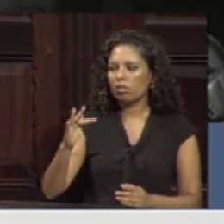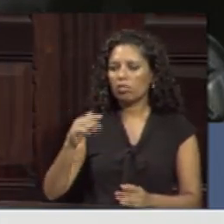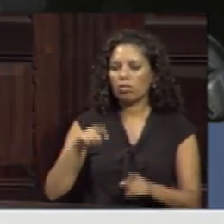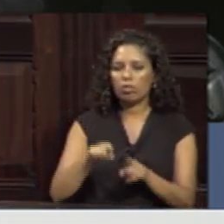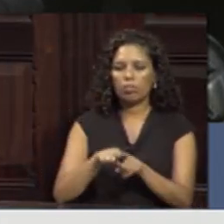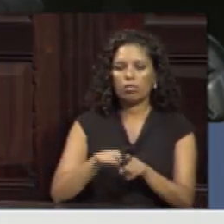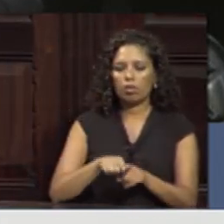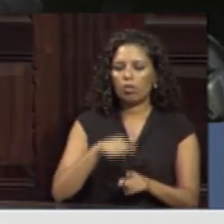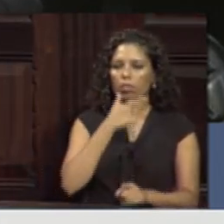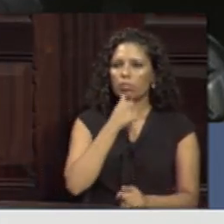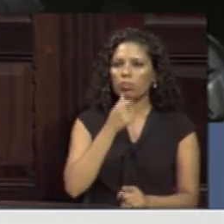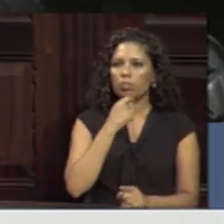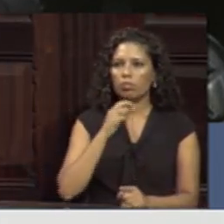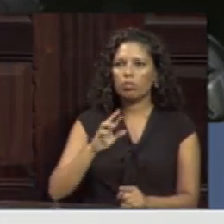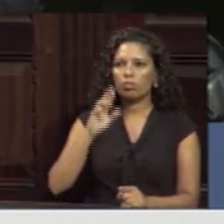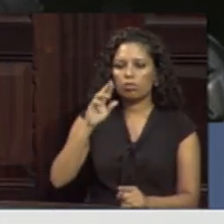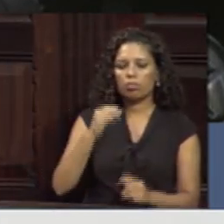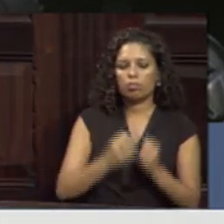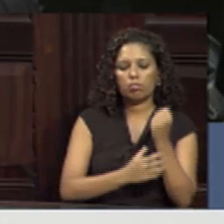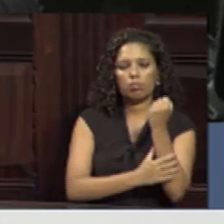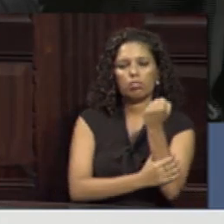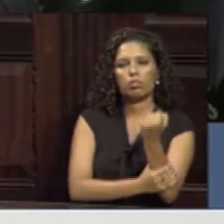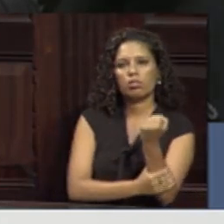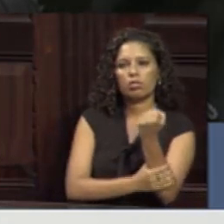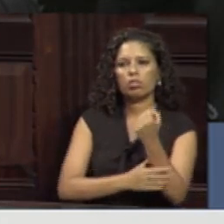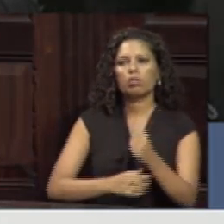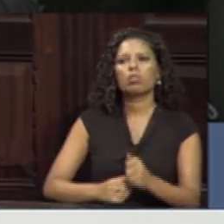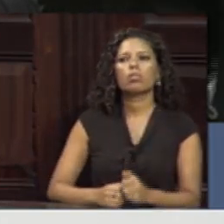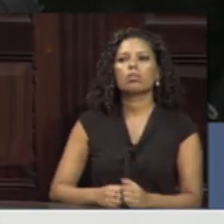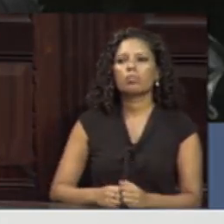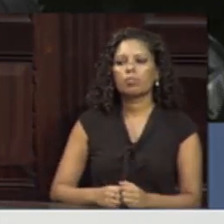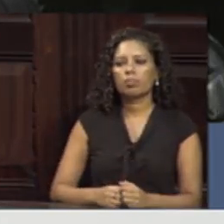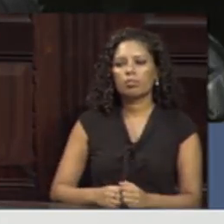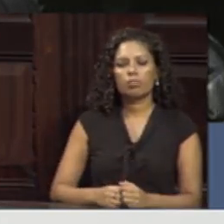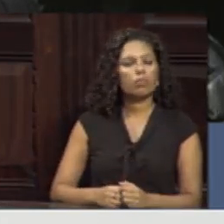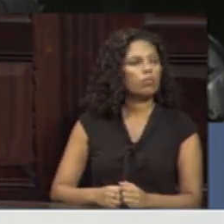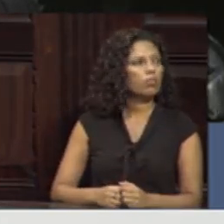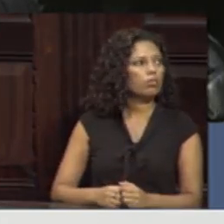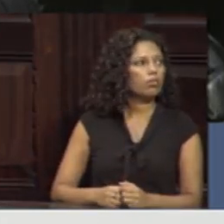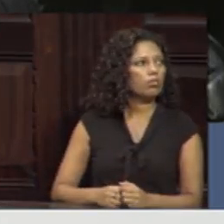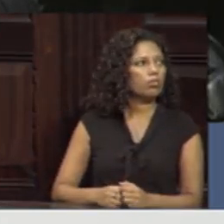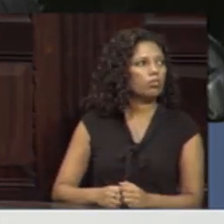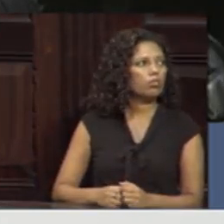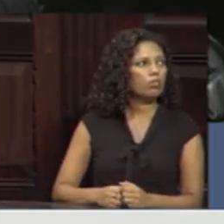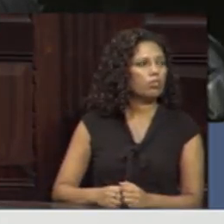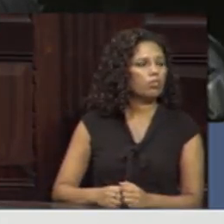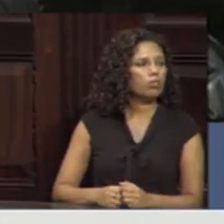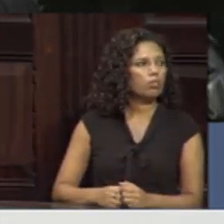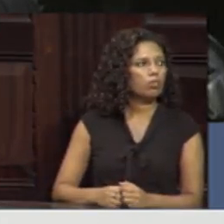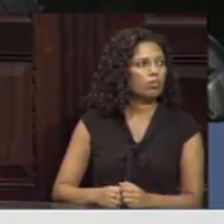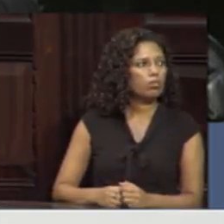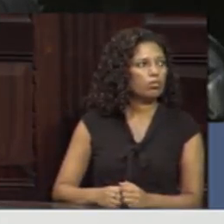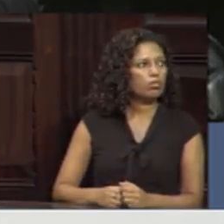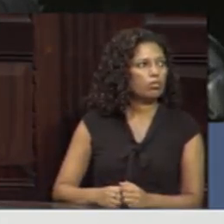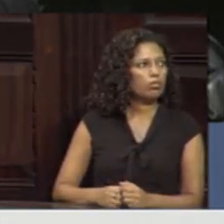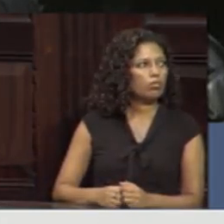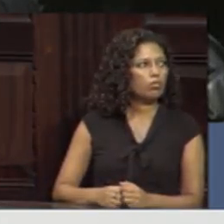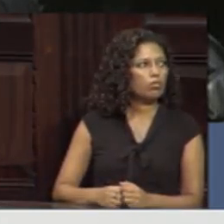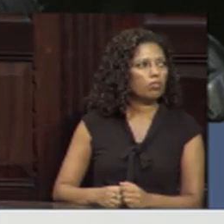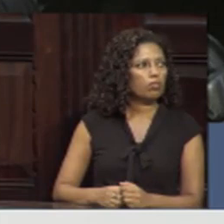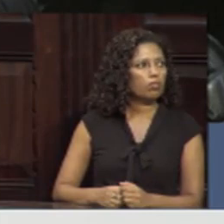segurança, a partir de 11 horas da manhã, então por vezes meu telefone ficou longe,